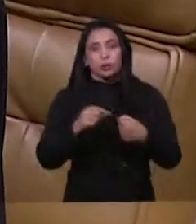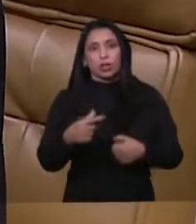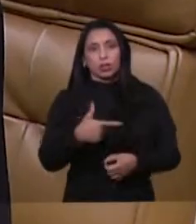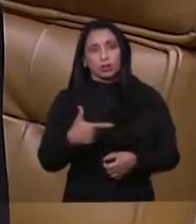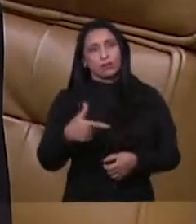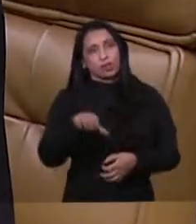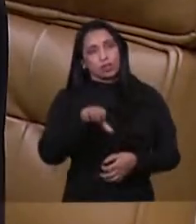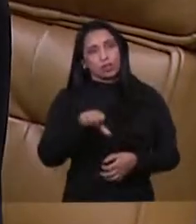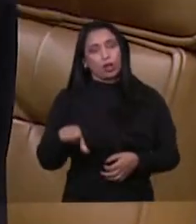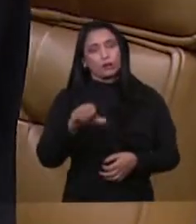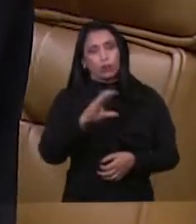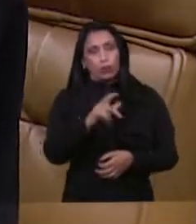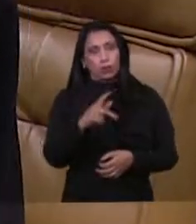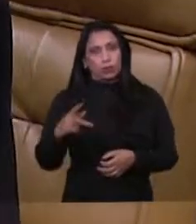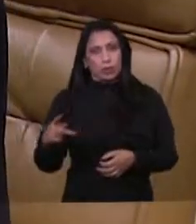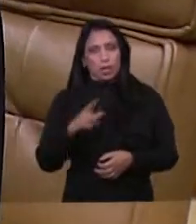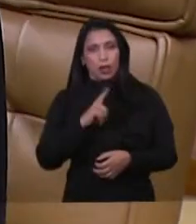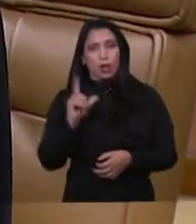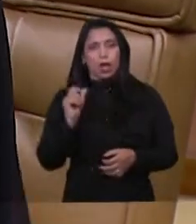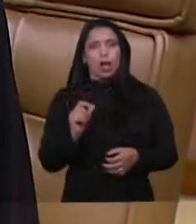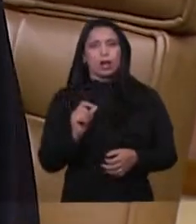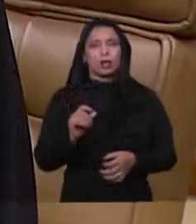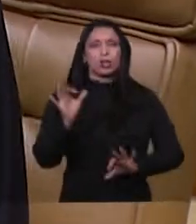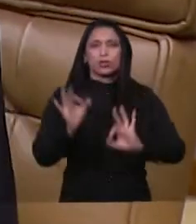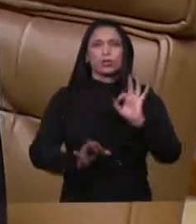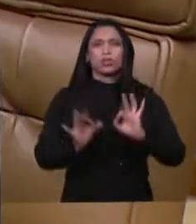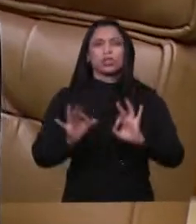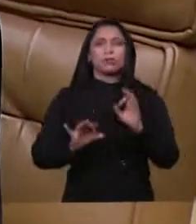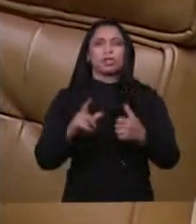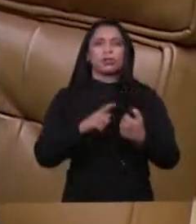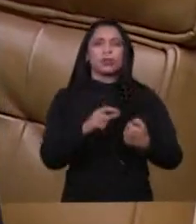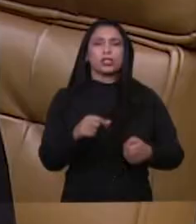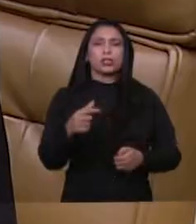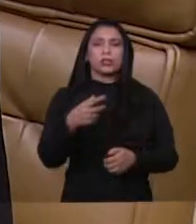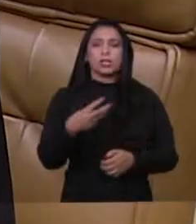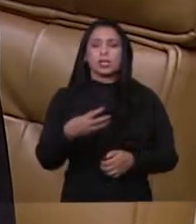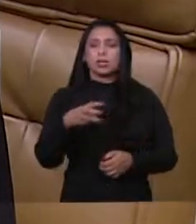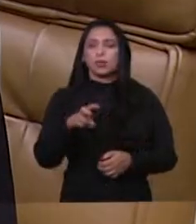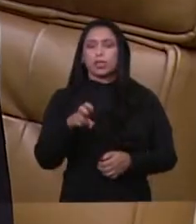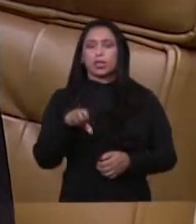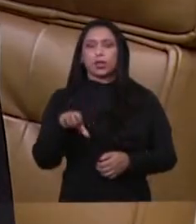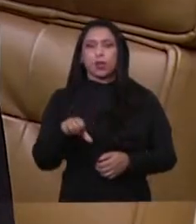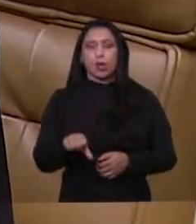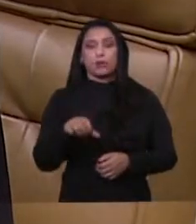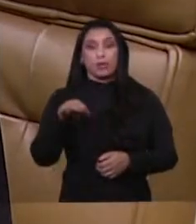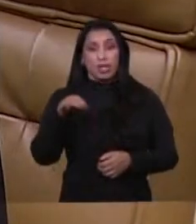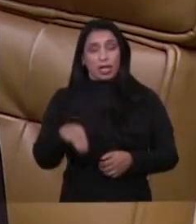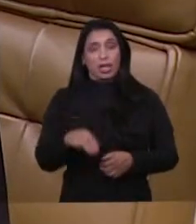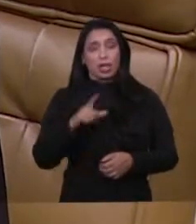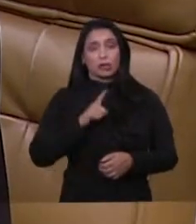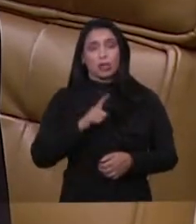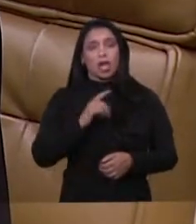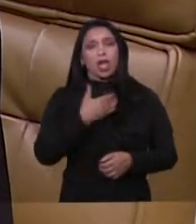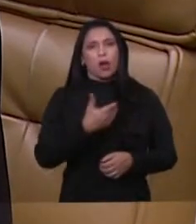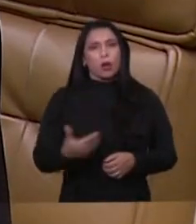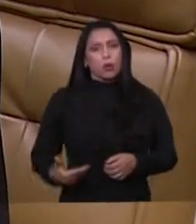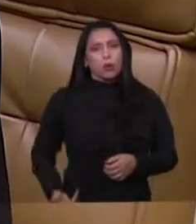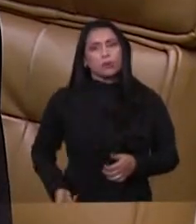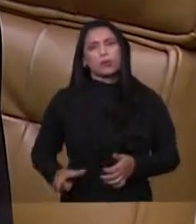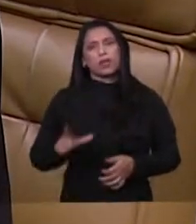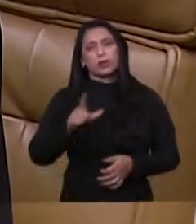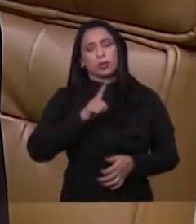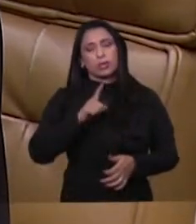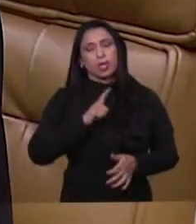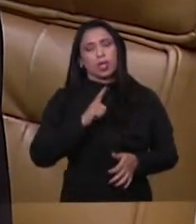Penal. Já os bens jurídicos tutelados pelo artigo 359-M são o governo constituído e, tal como